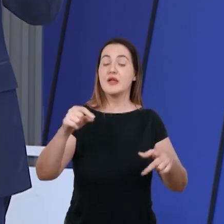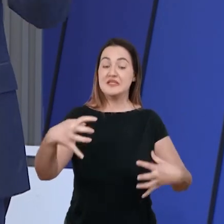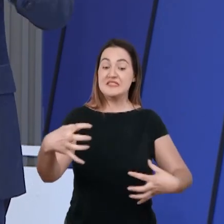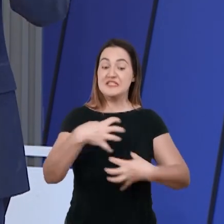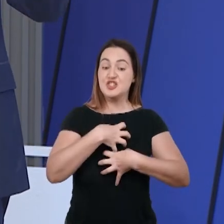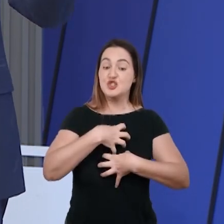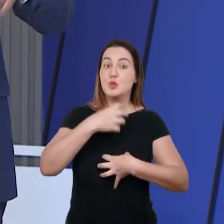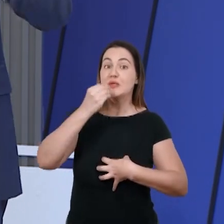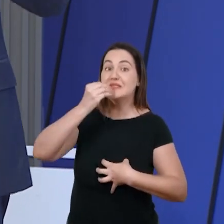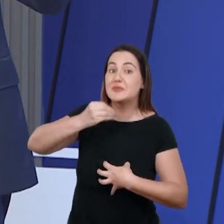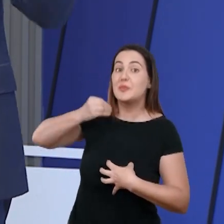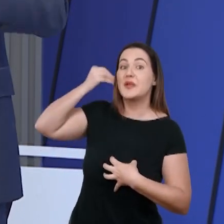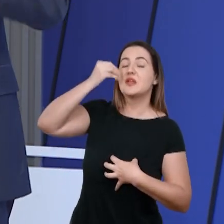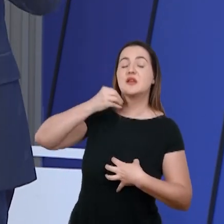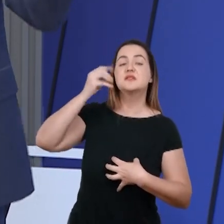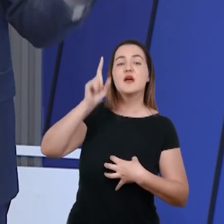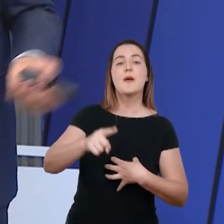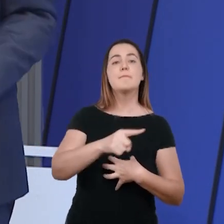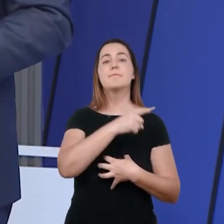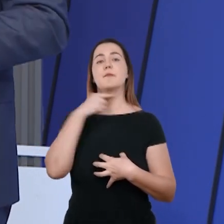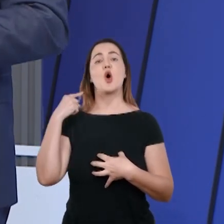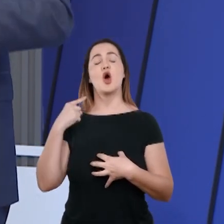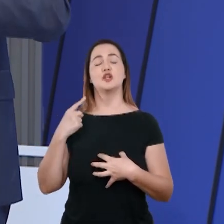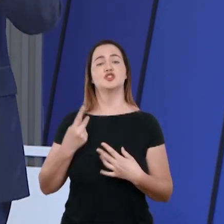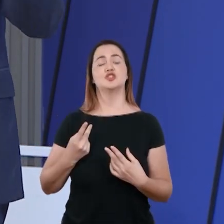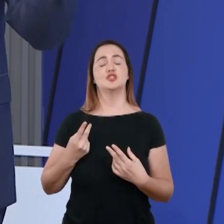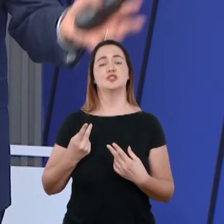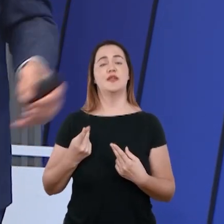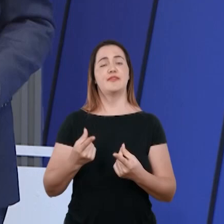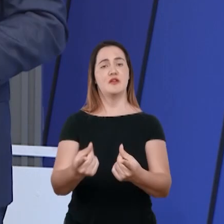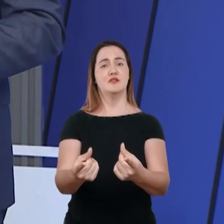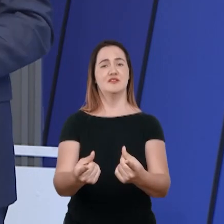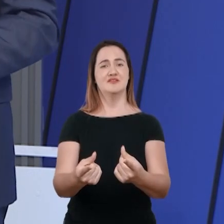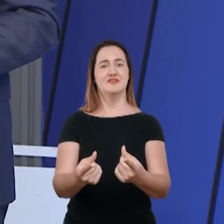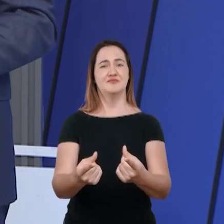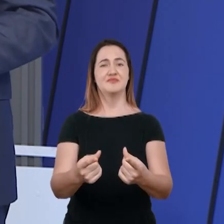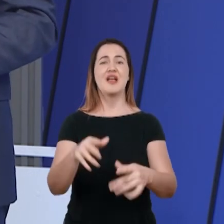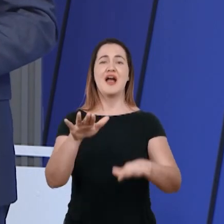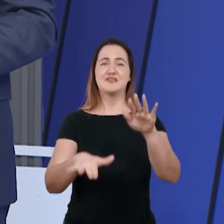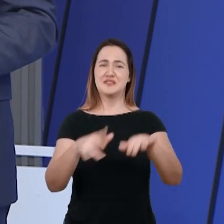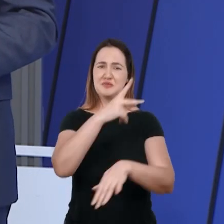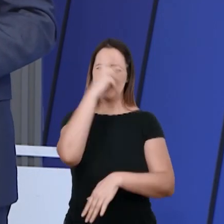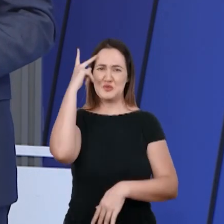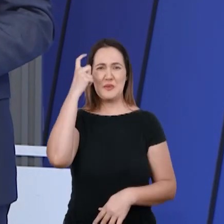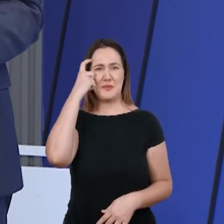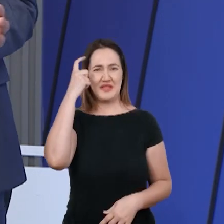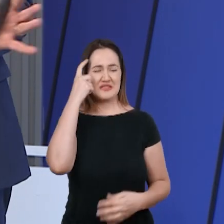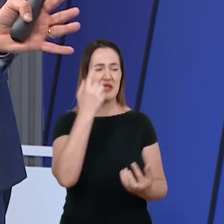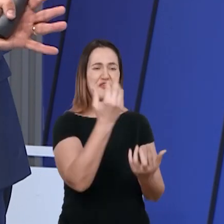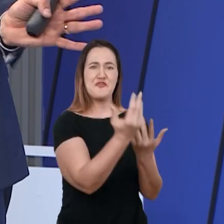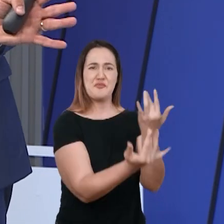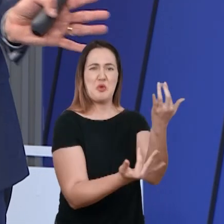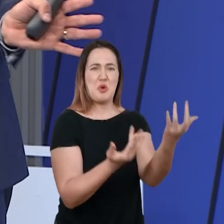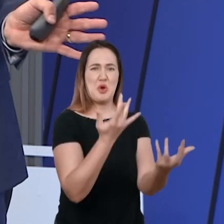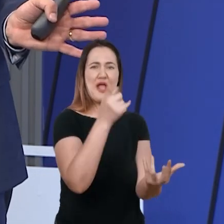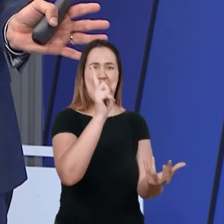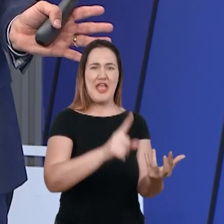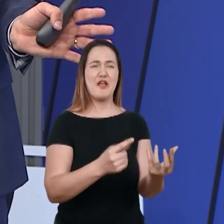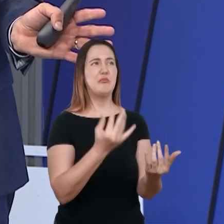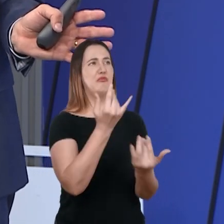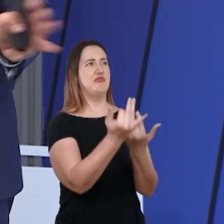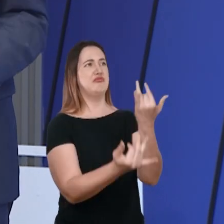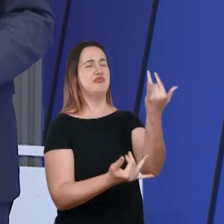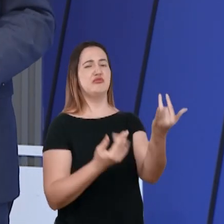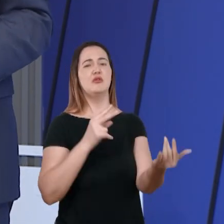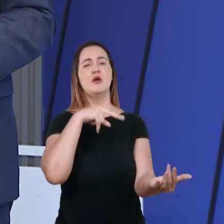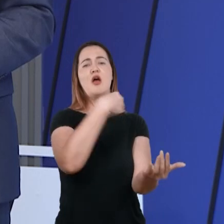maus, queimando, fogo, os ímpios estão lá, sendo queimados eternamente, você fala, não tem nada a ver com